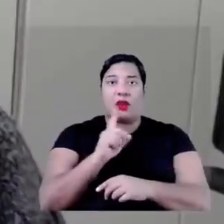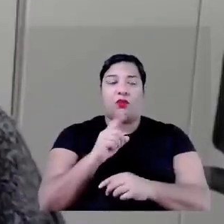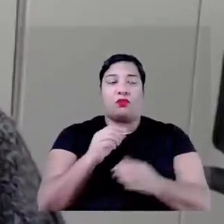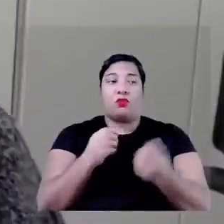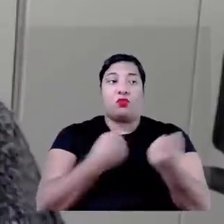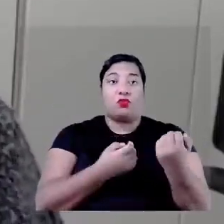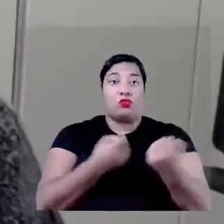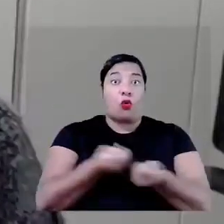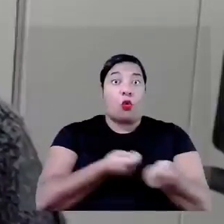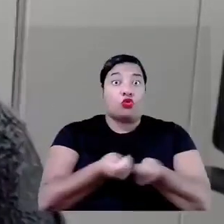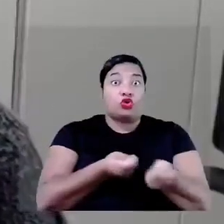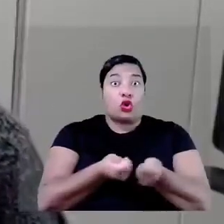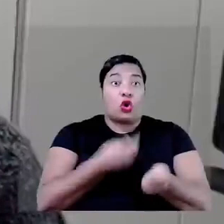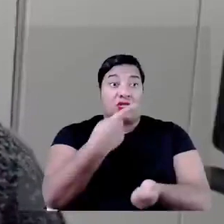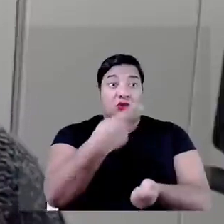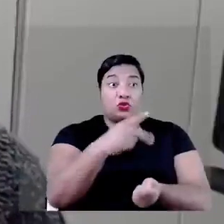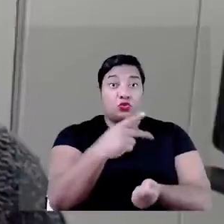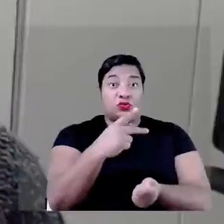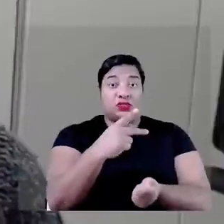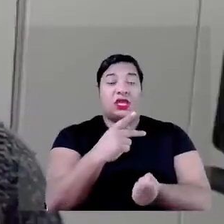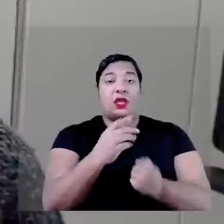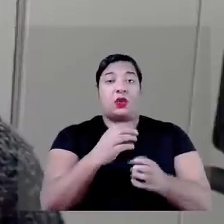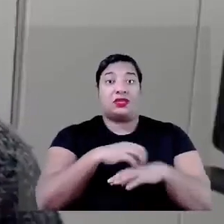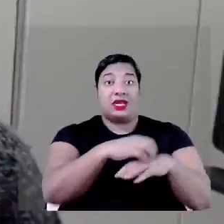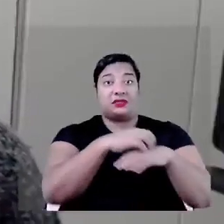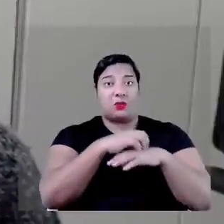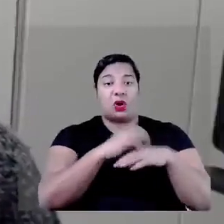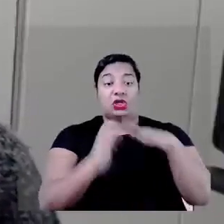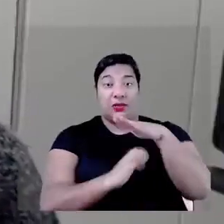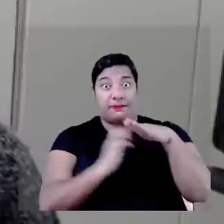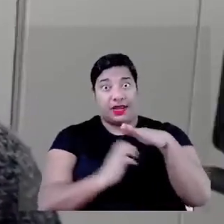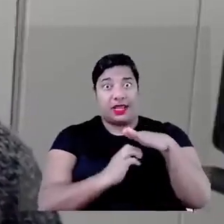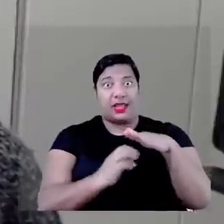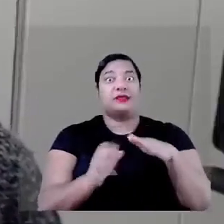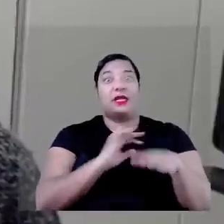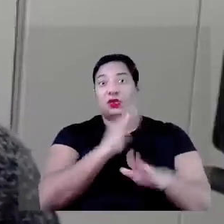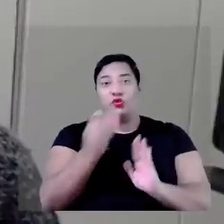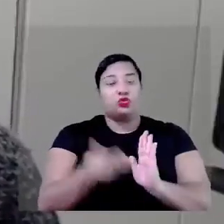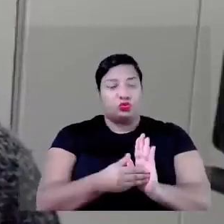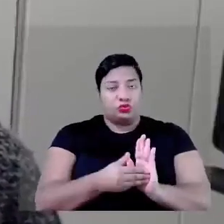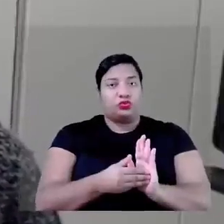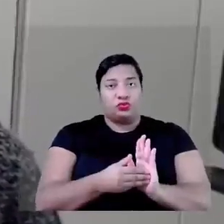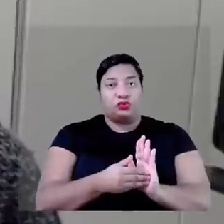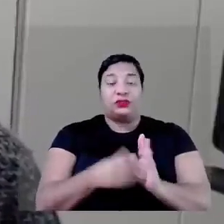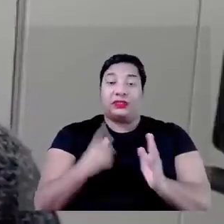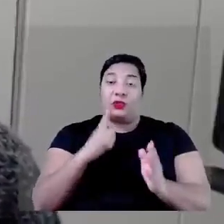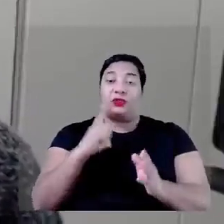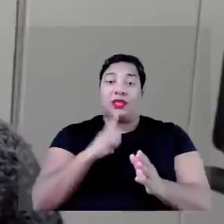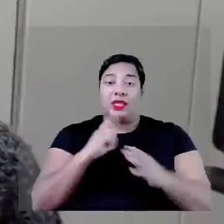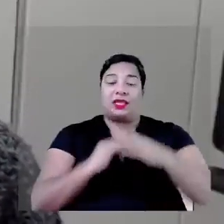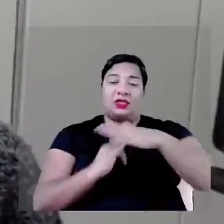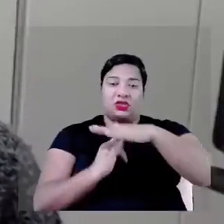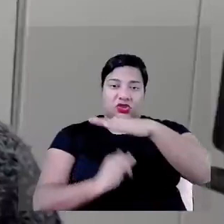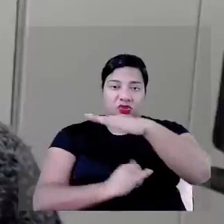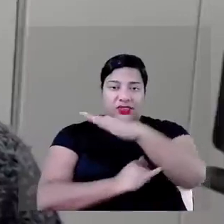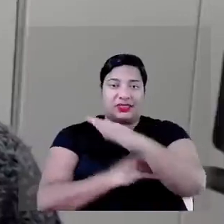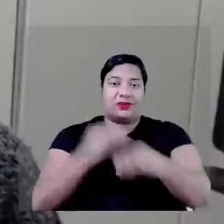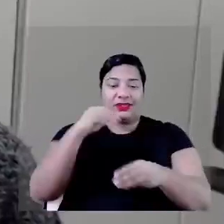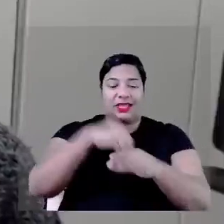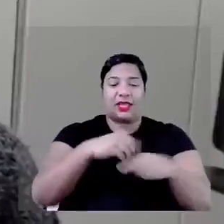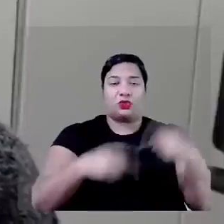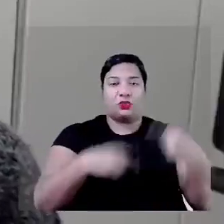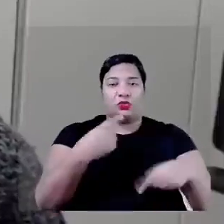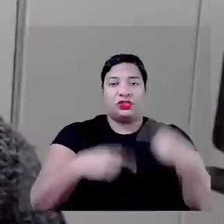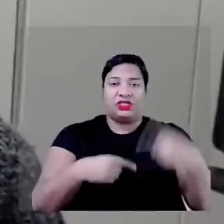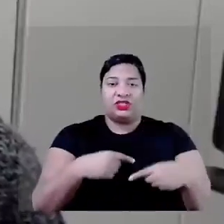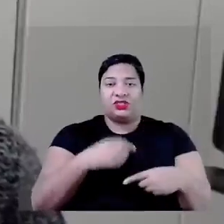transporte para o desempenho das suas próprias atividades. Então, dentro dessas políticas institucionais do Poder Judiciário, a questão das